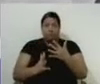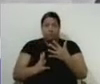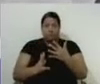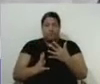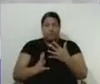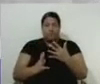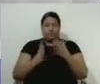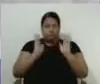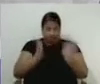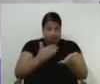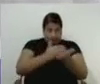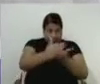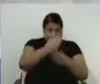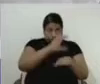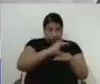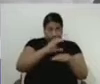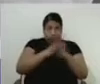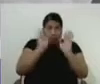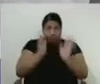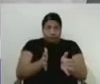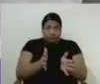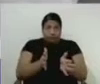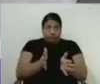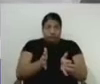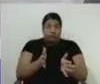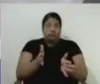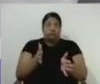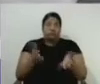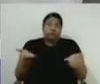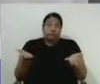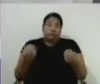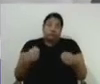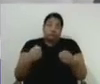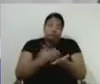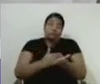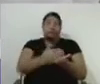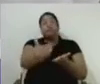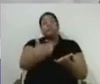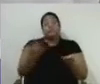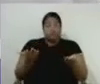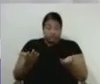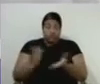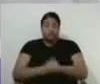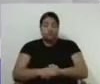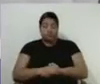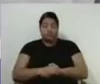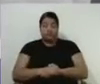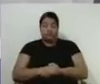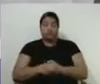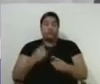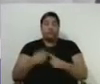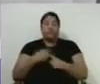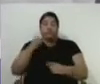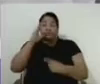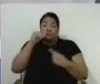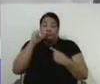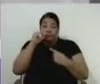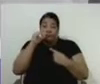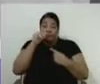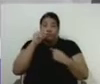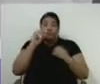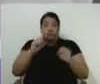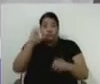iniciado, pelo menos dado o start, para que os servidores possam também